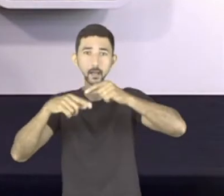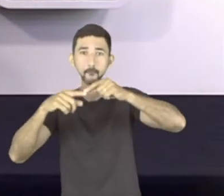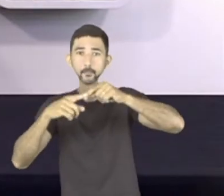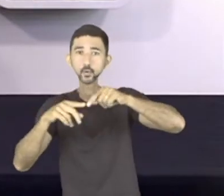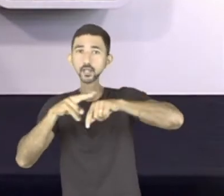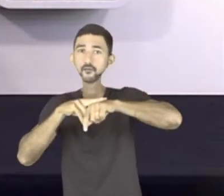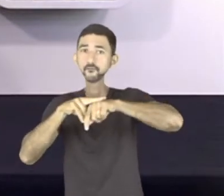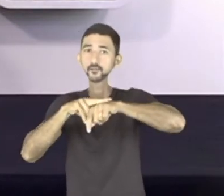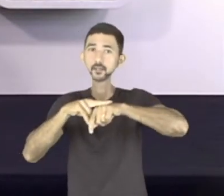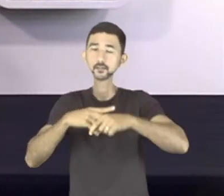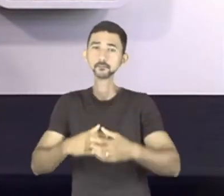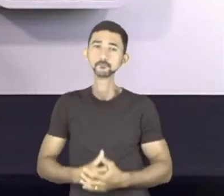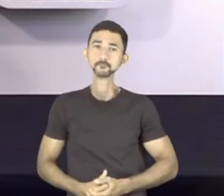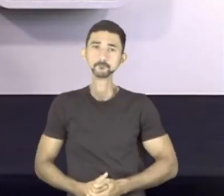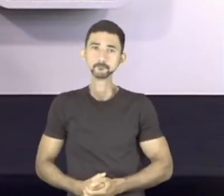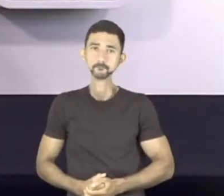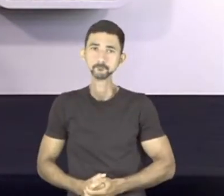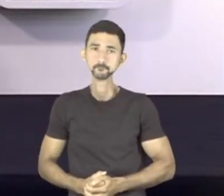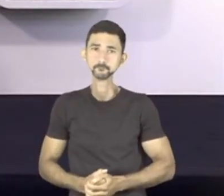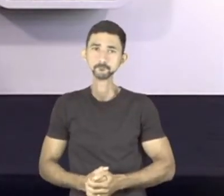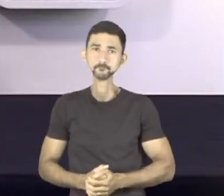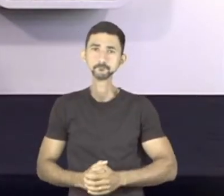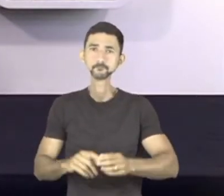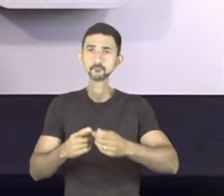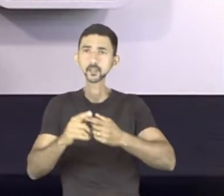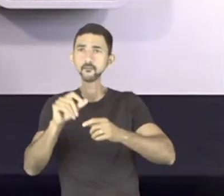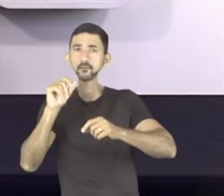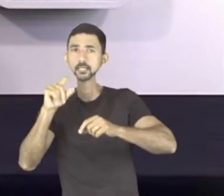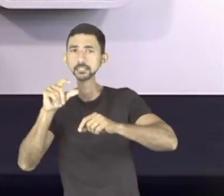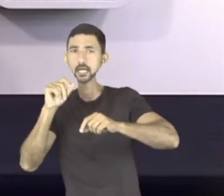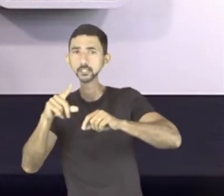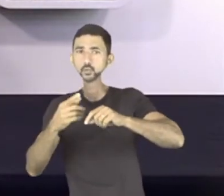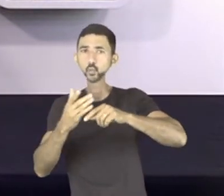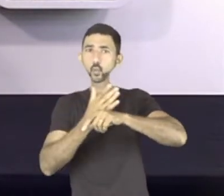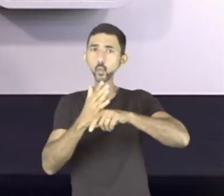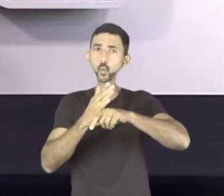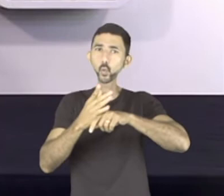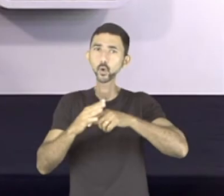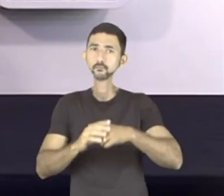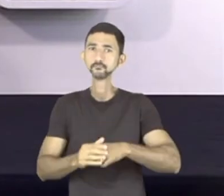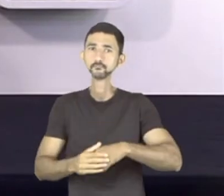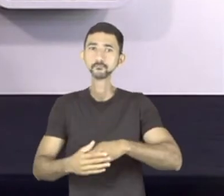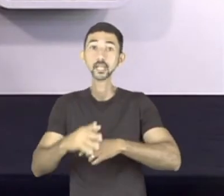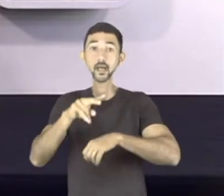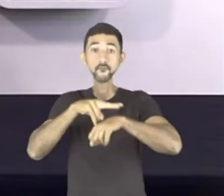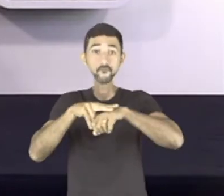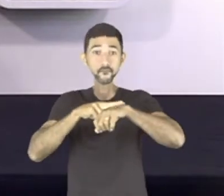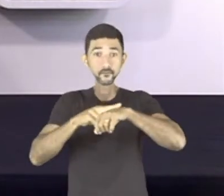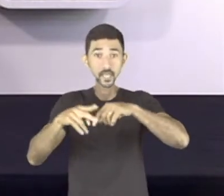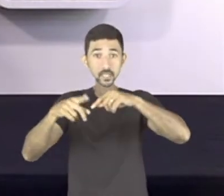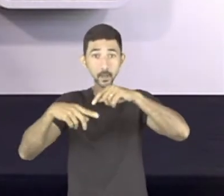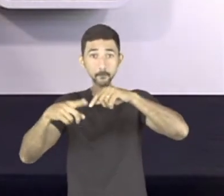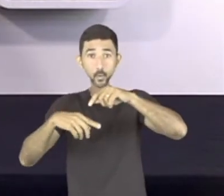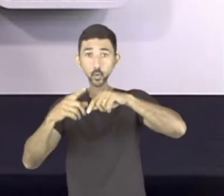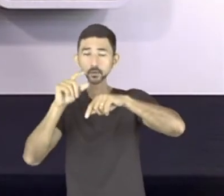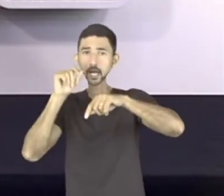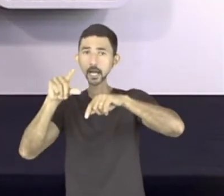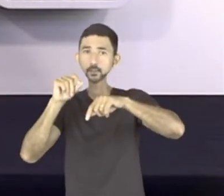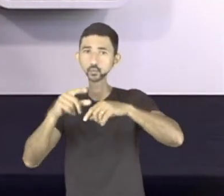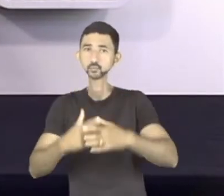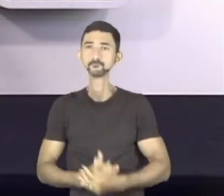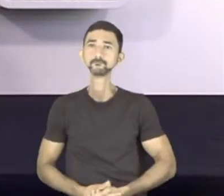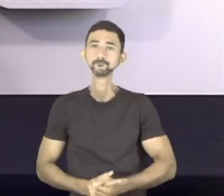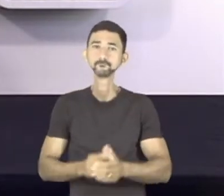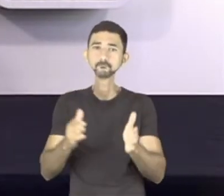verde. Entre a faixa verde e a faixa azul, existe a faixa verde com ponta azul. Entre